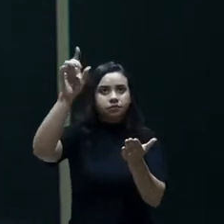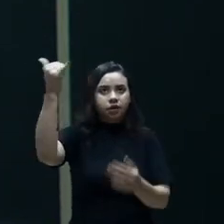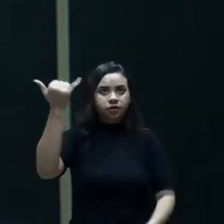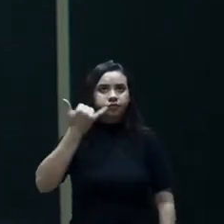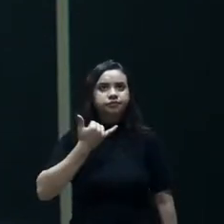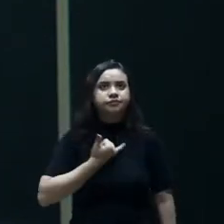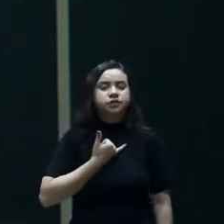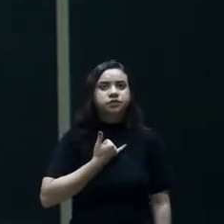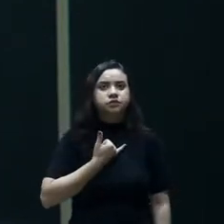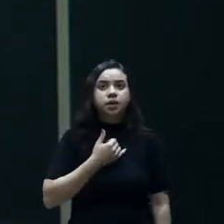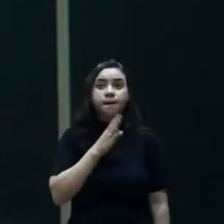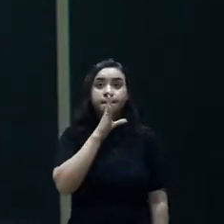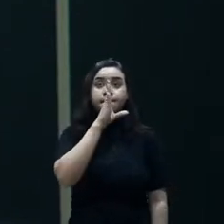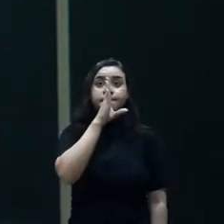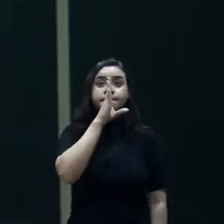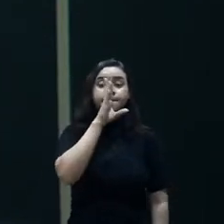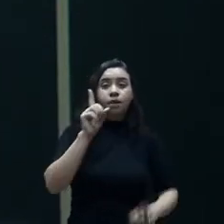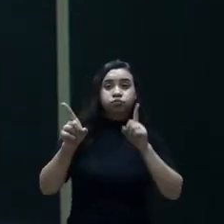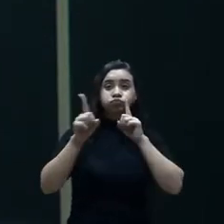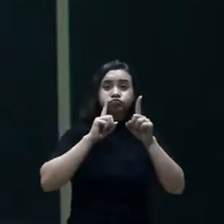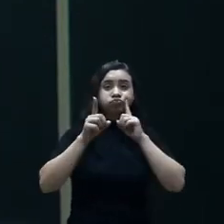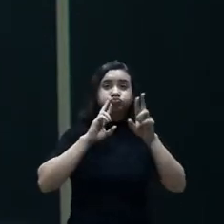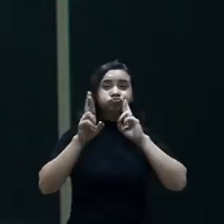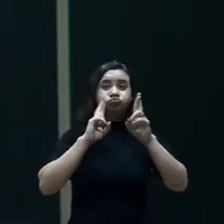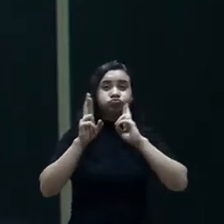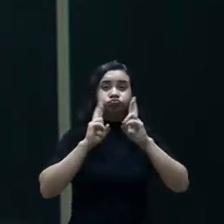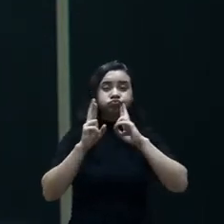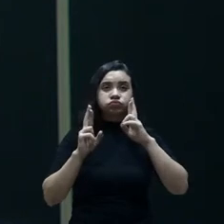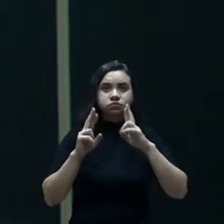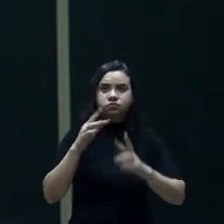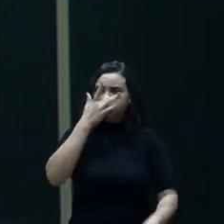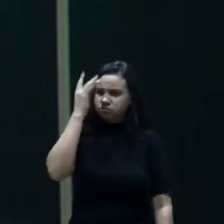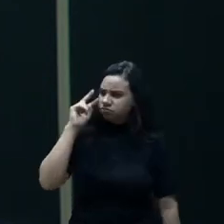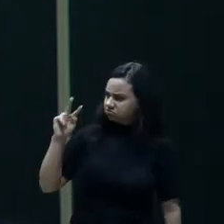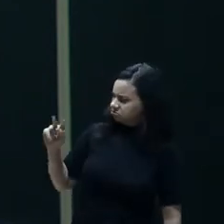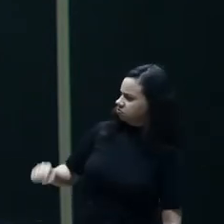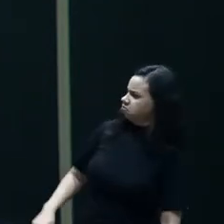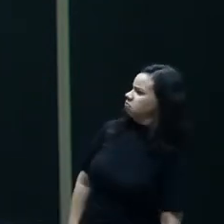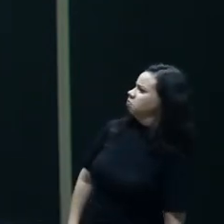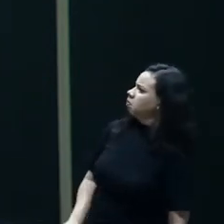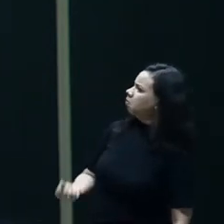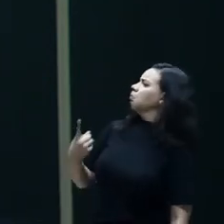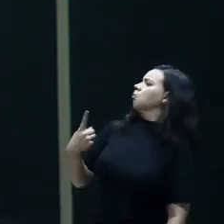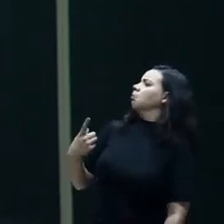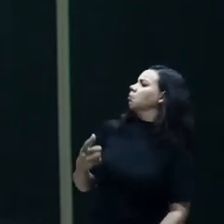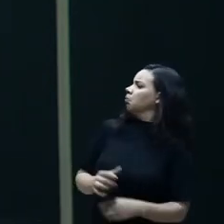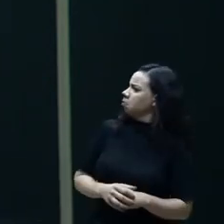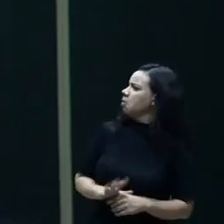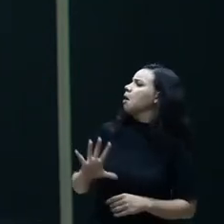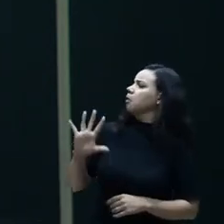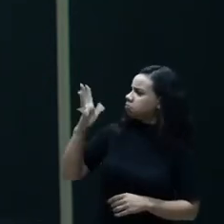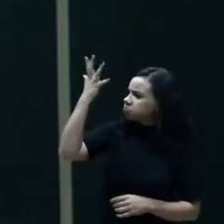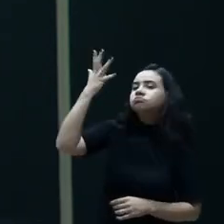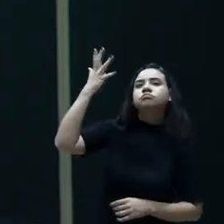e murmurar. E a pessoa que está acostumada você te ouvir reclamar, falar e murmurar, vai falar, alguma coisa aconteceu.